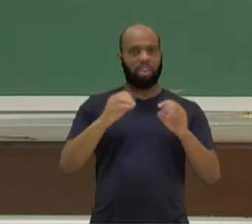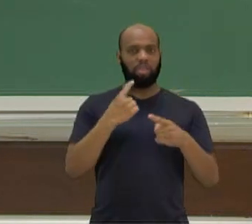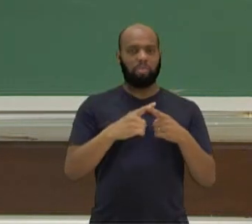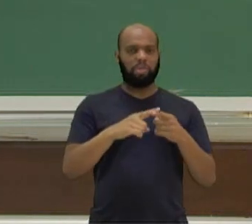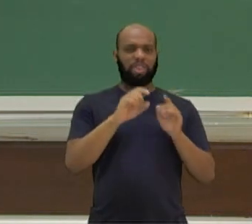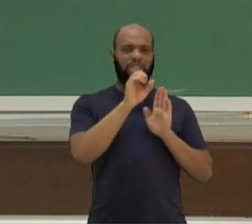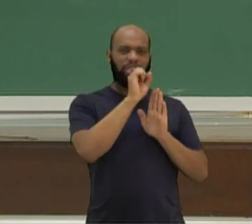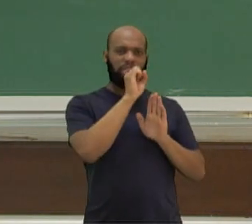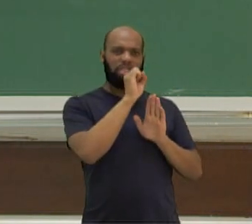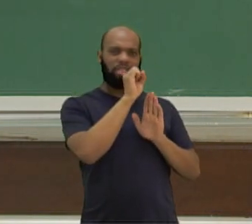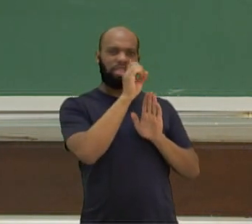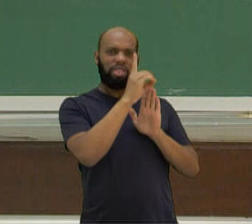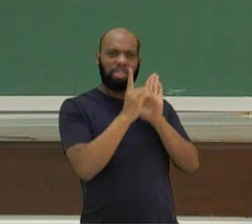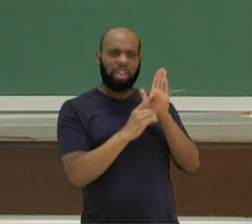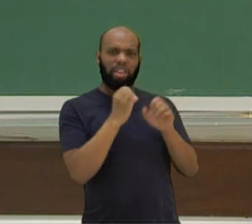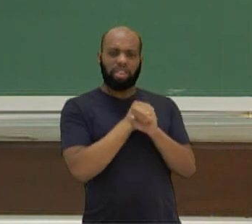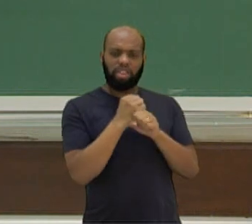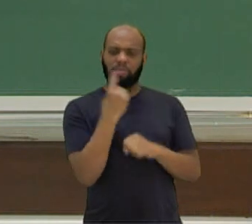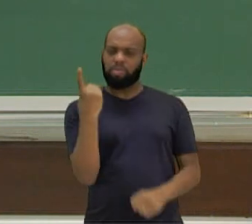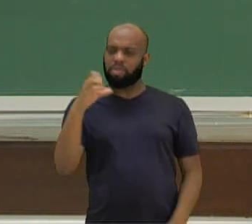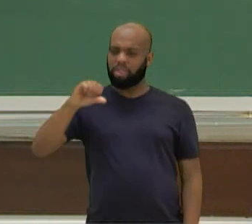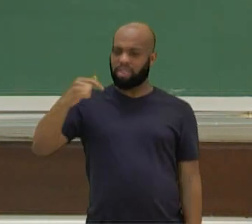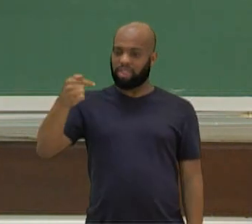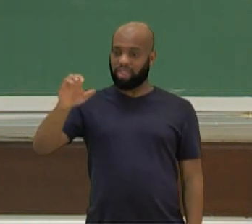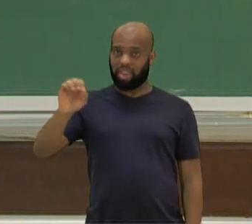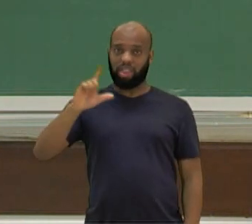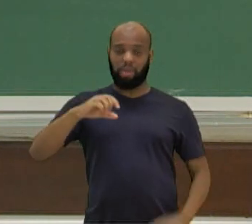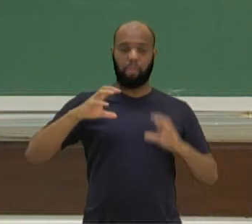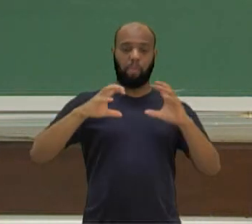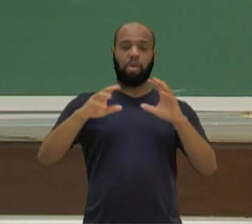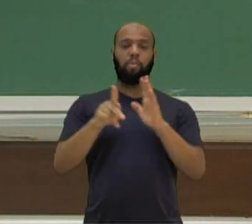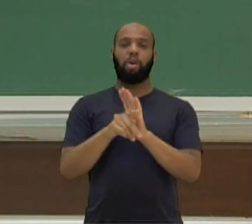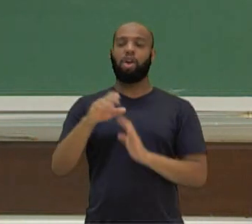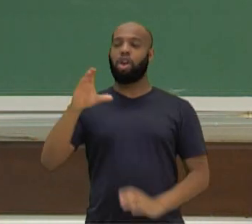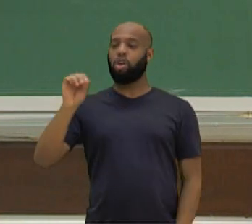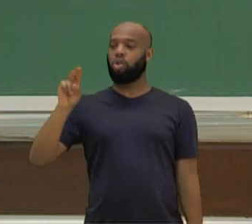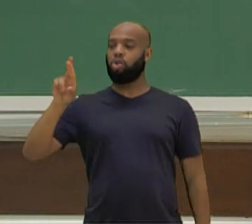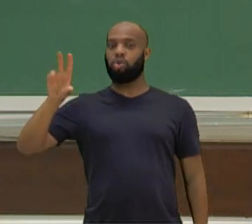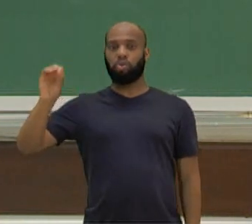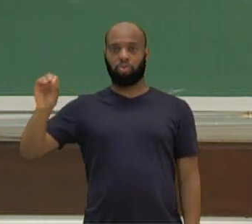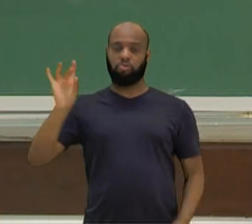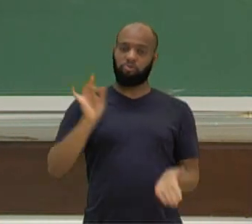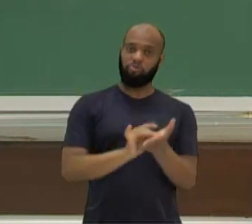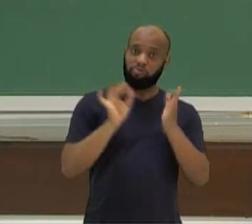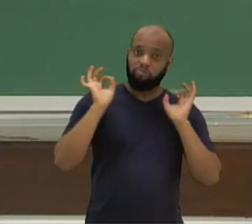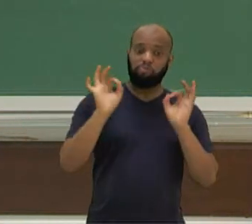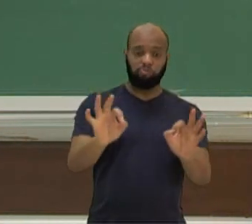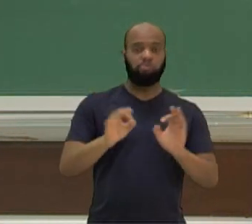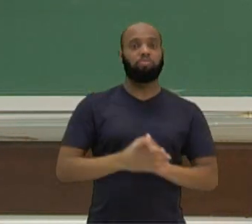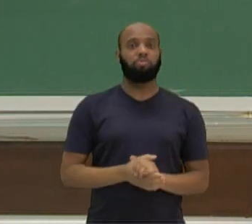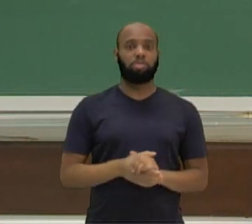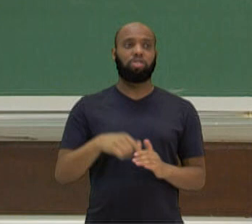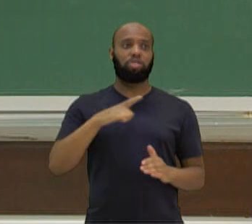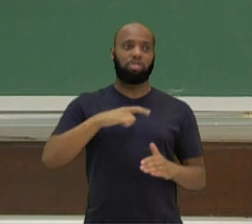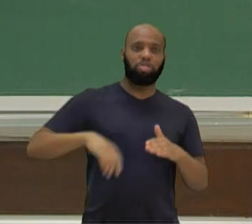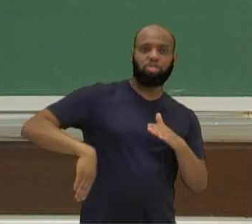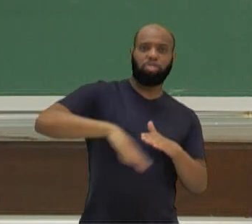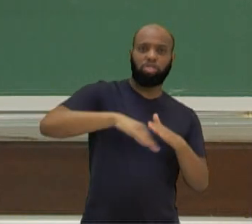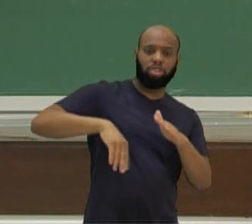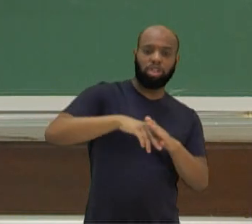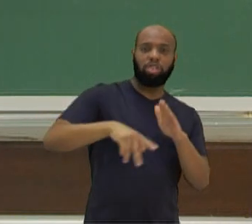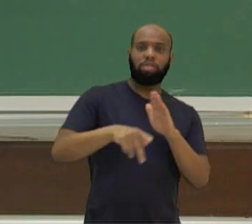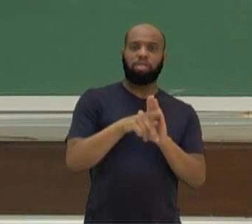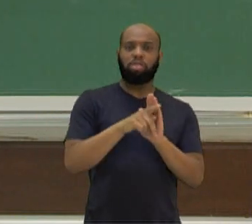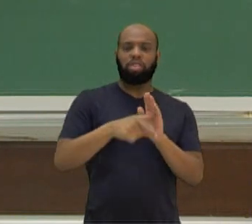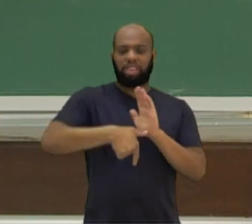de 70, né? Uma bola de couro. Ele fala ali, ó. Oficial, que era aquela bola que se jogava, que a seleção